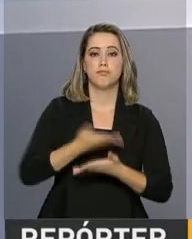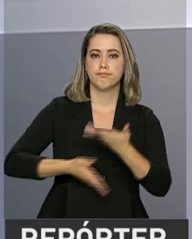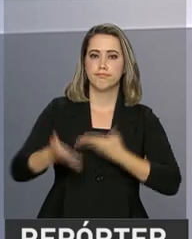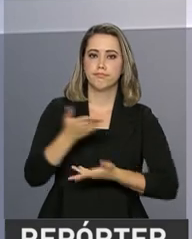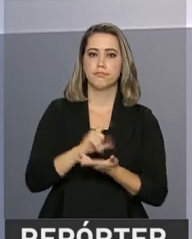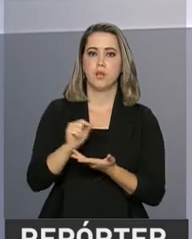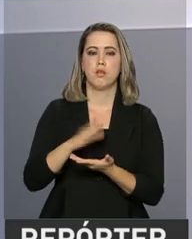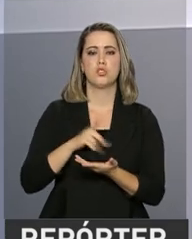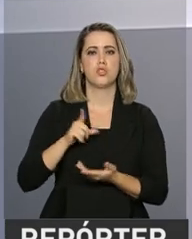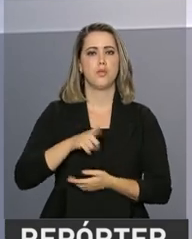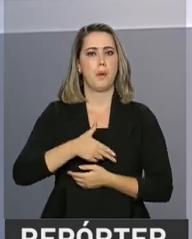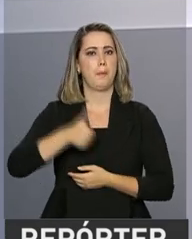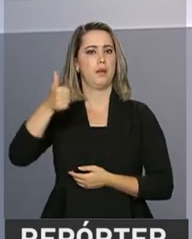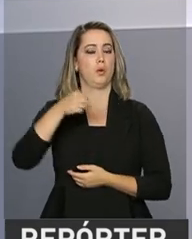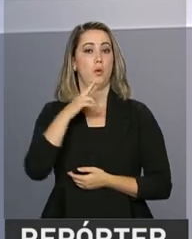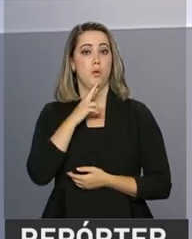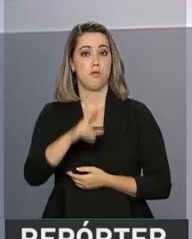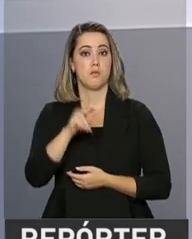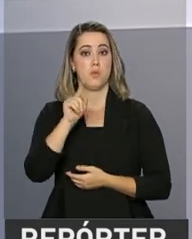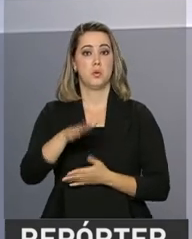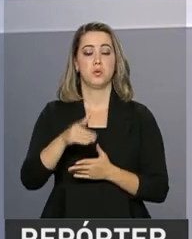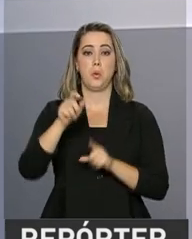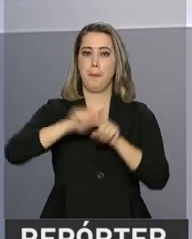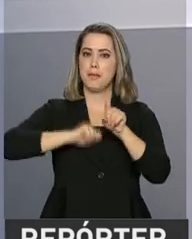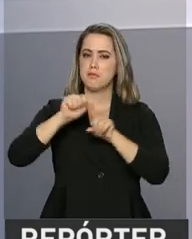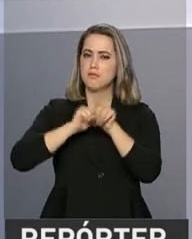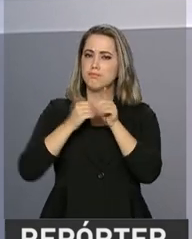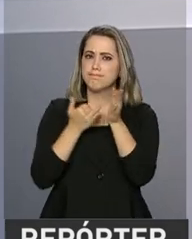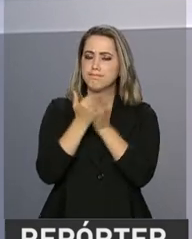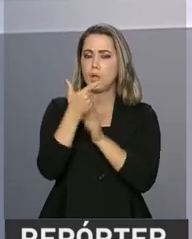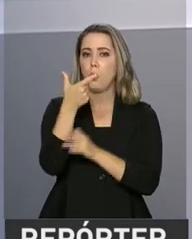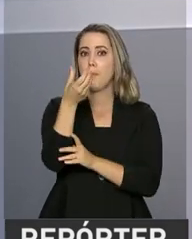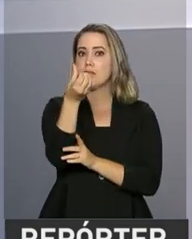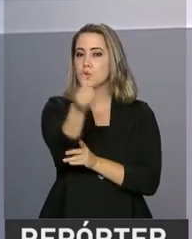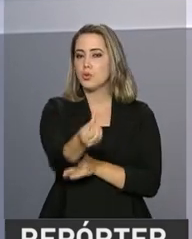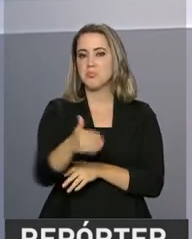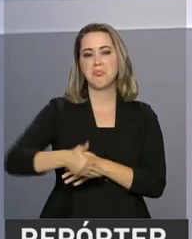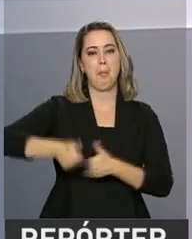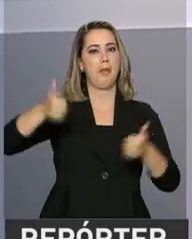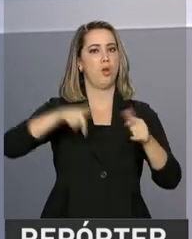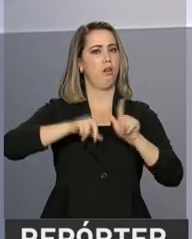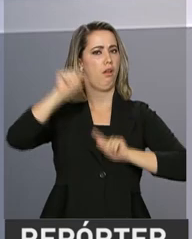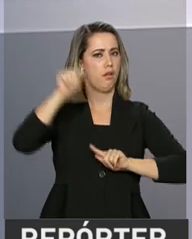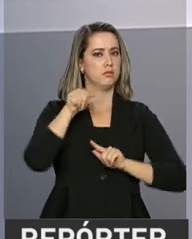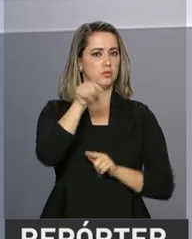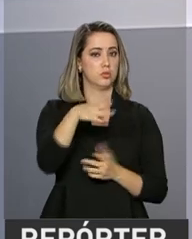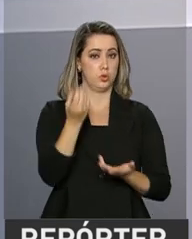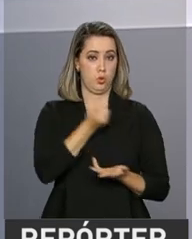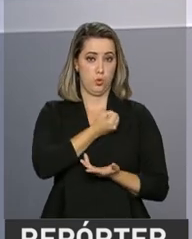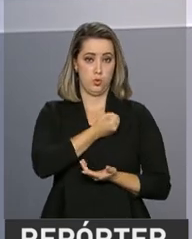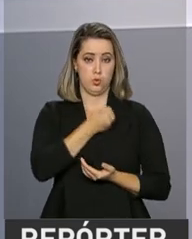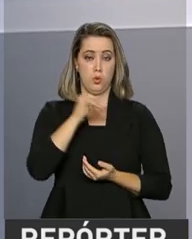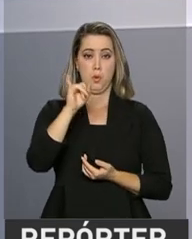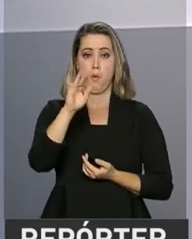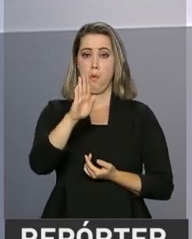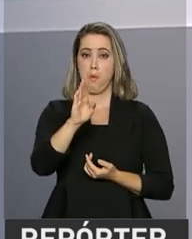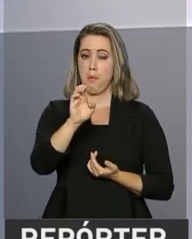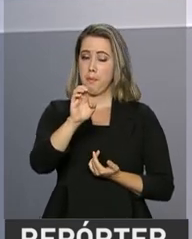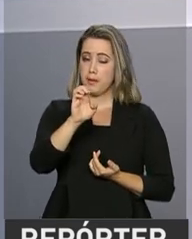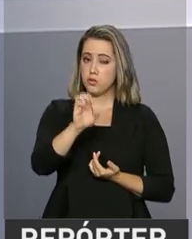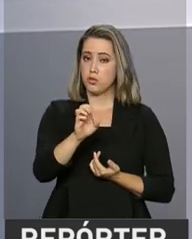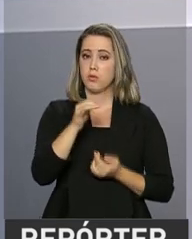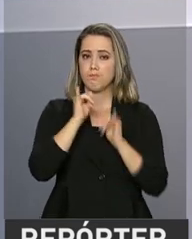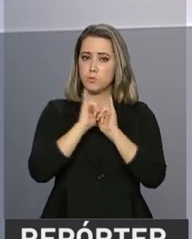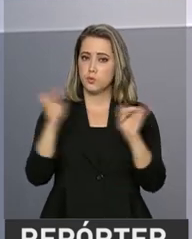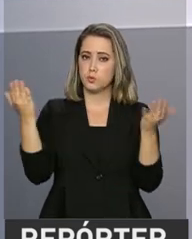varegista tiveram o melhor resultado para o mês desde 2006 os dados foram divulgados hoje pelo Instituto Brasileiro de